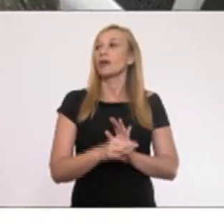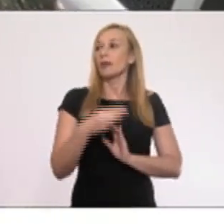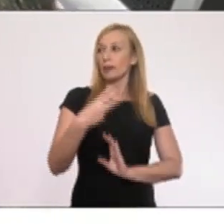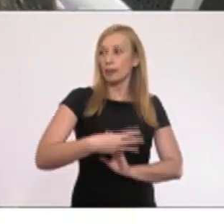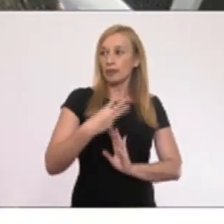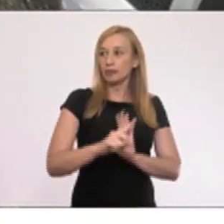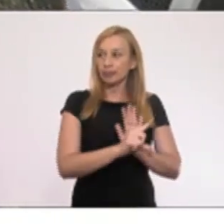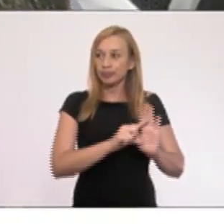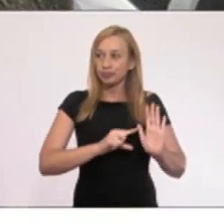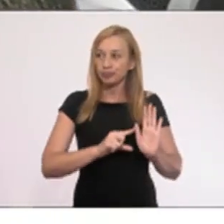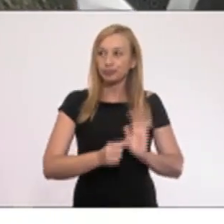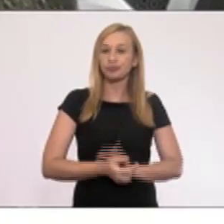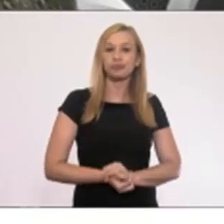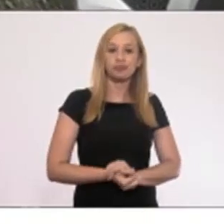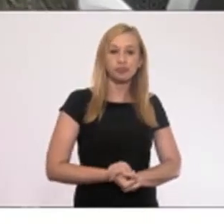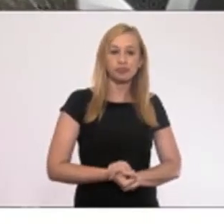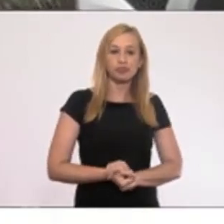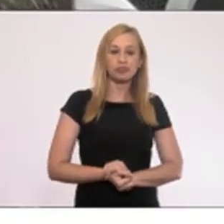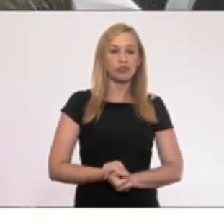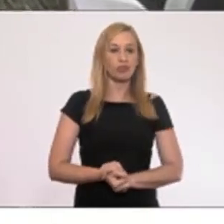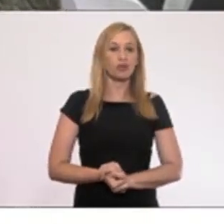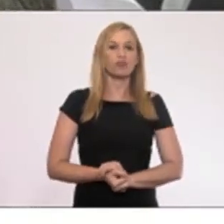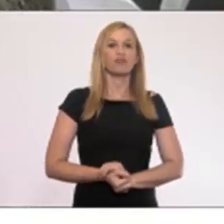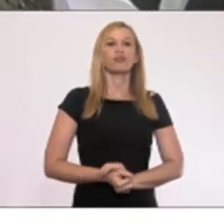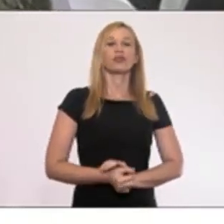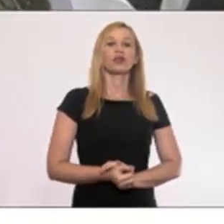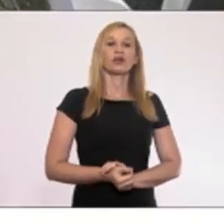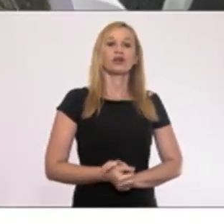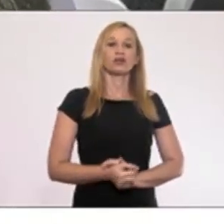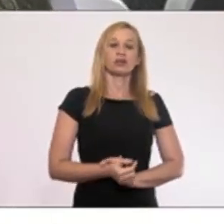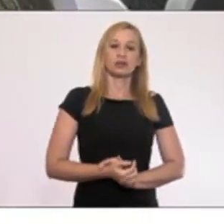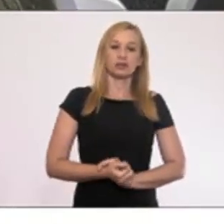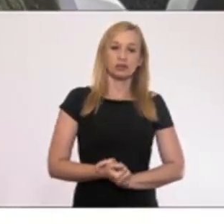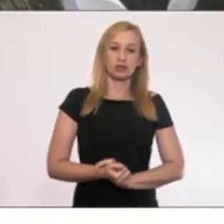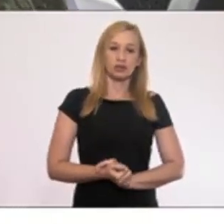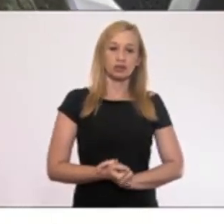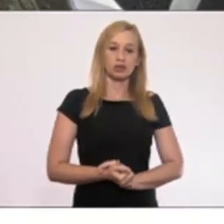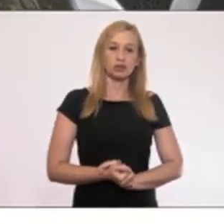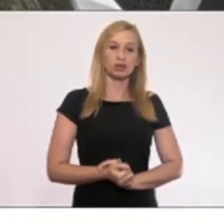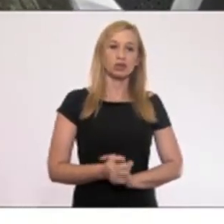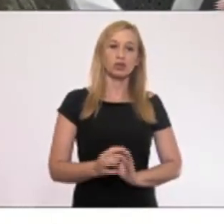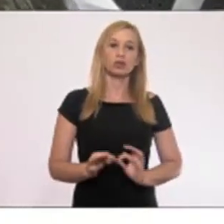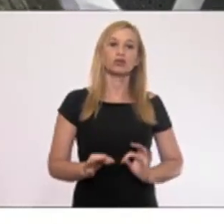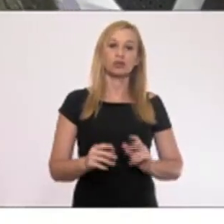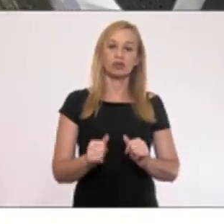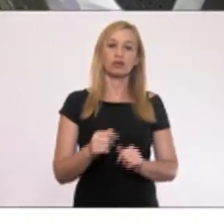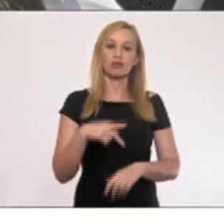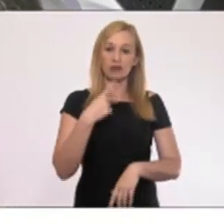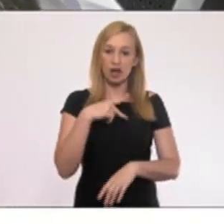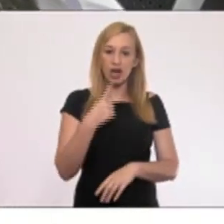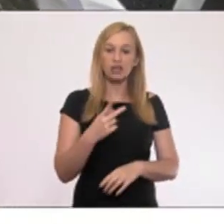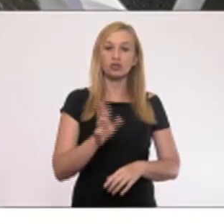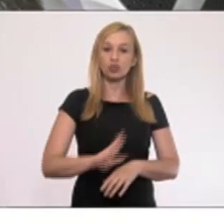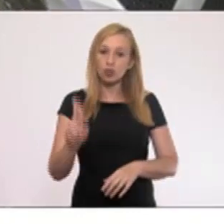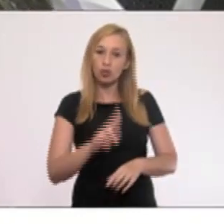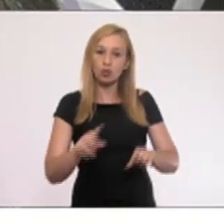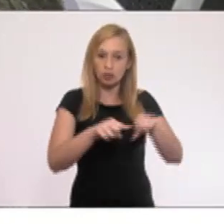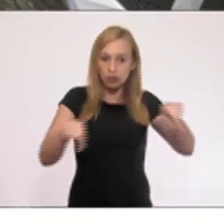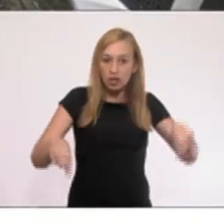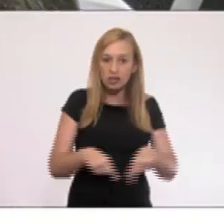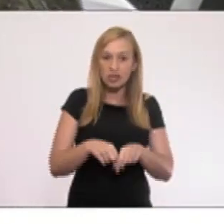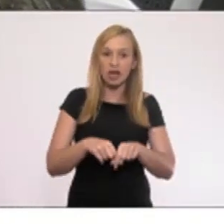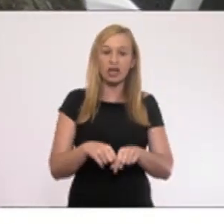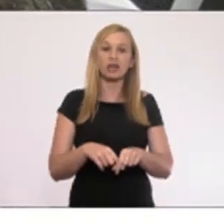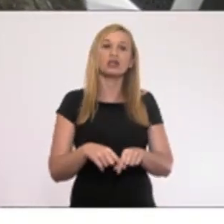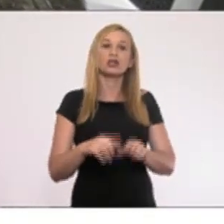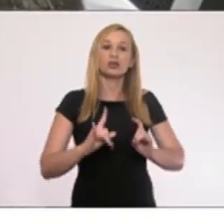3º. As disposições do parágrafo anterior se mantêm mesmo que o uso da sala de treinamento do condomínio